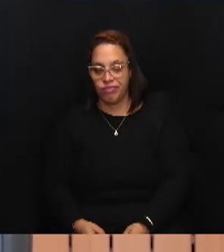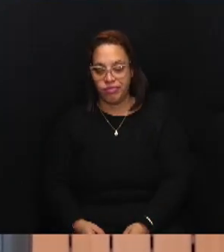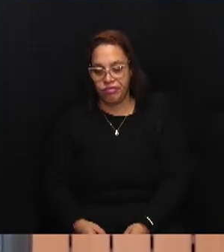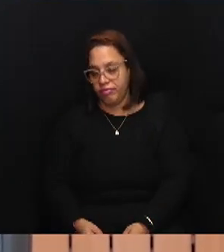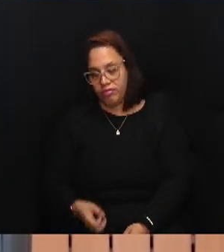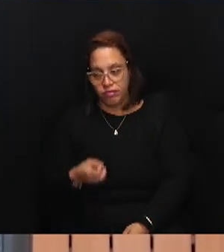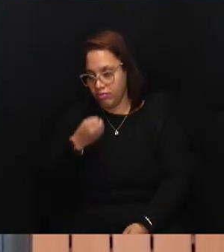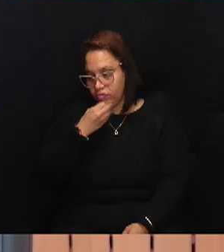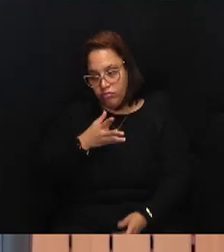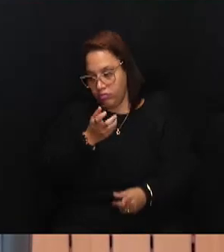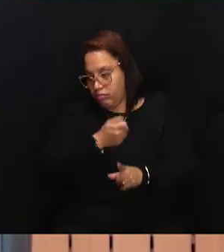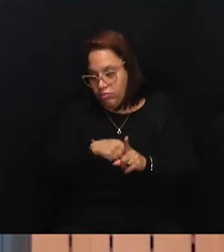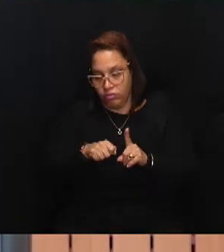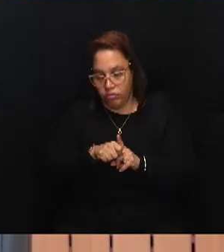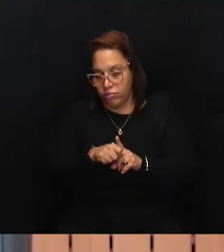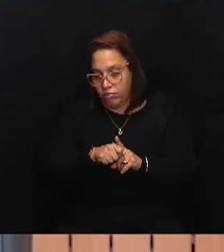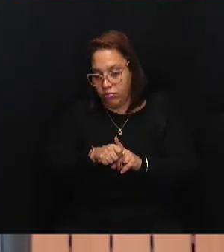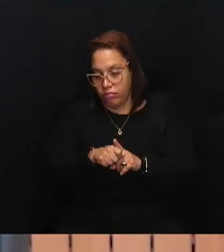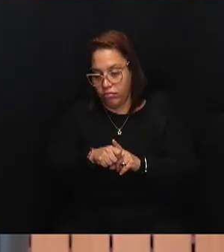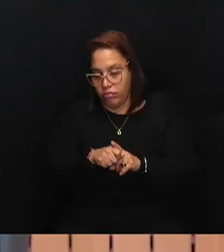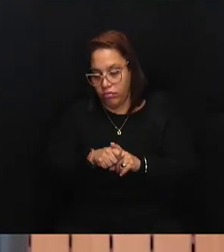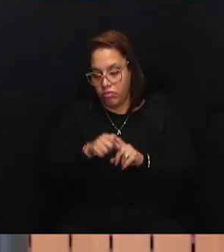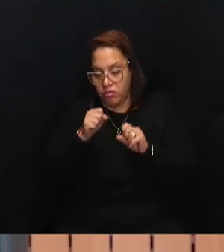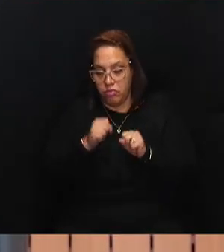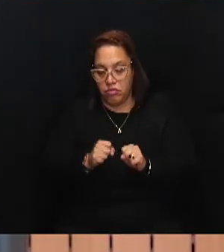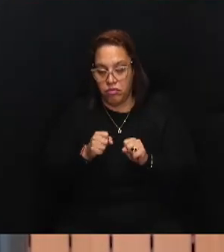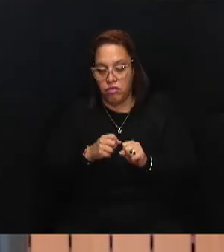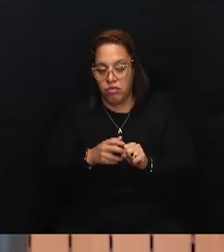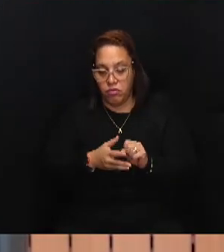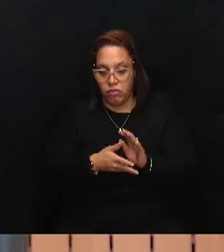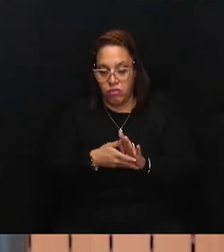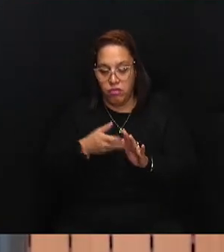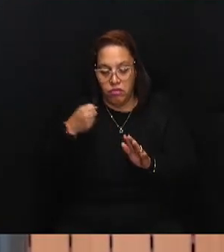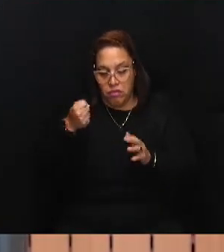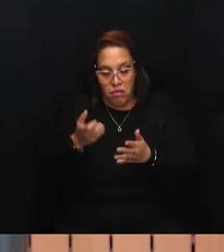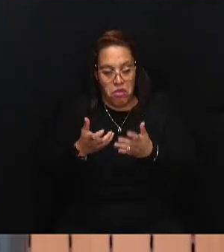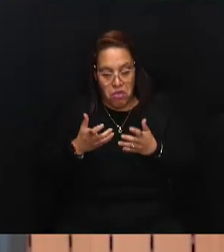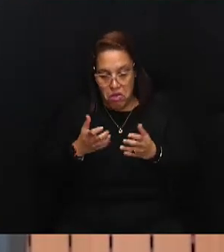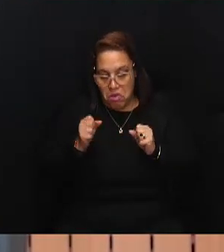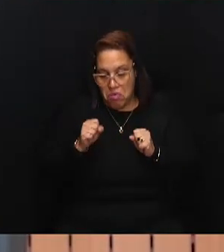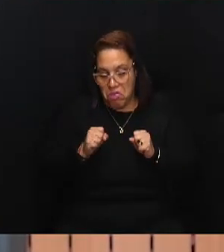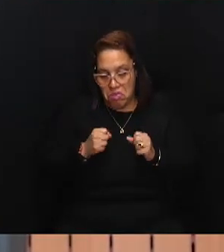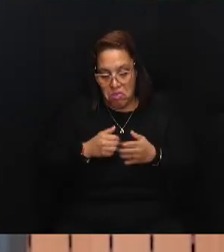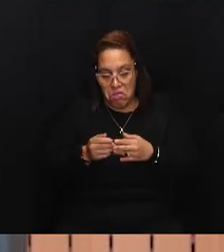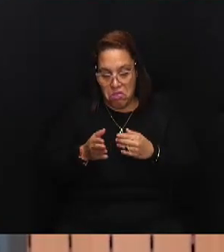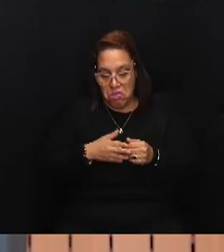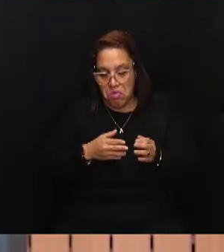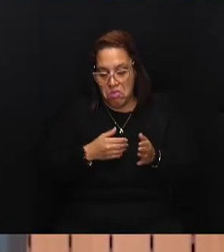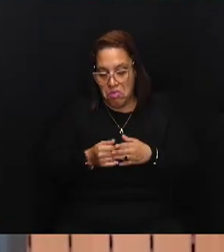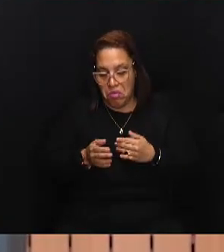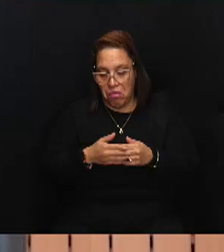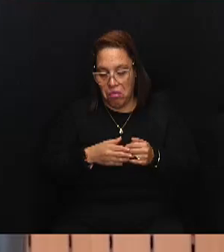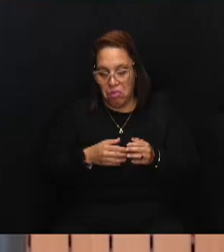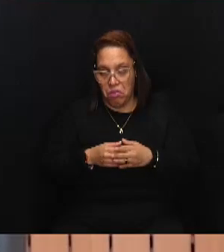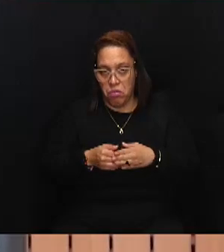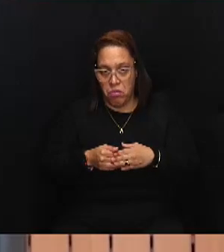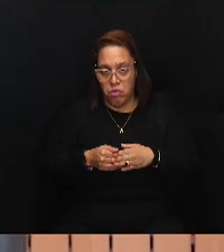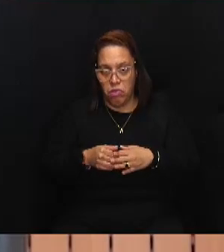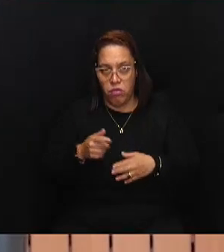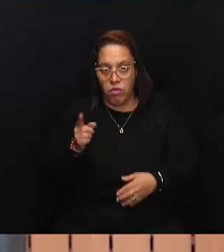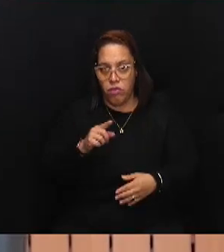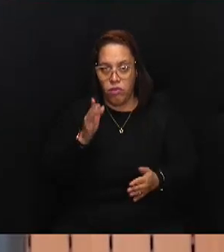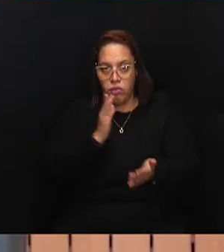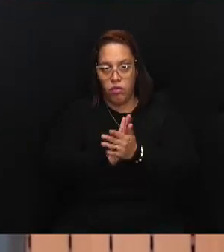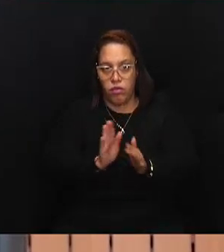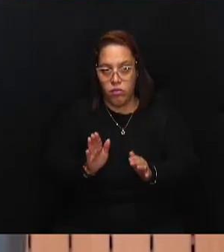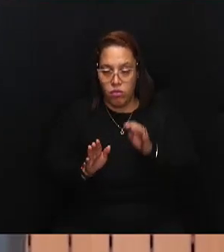nada para a sociedade. Então, que eu posso tirar dele o que eu quiser, e na hora que o idoso pega e fala assim, não,